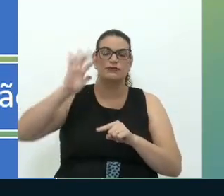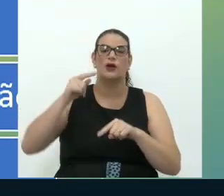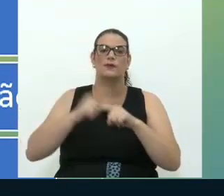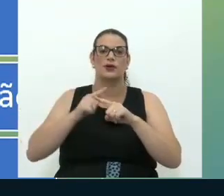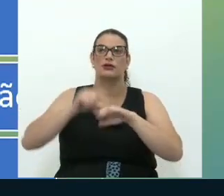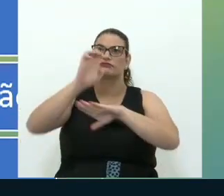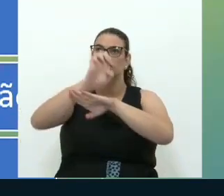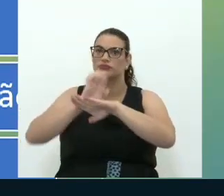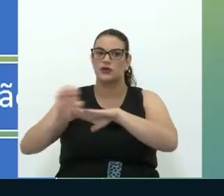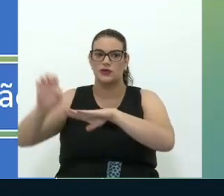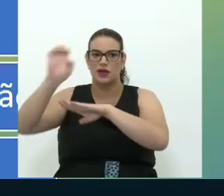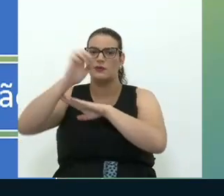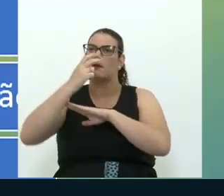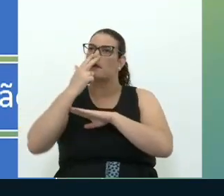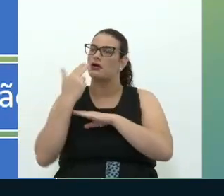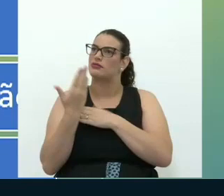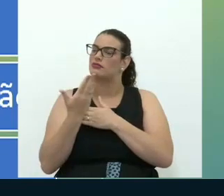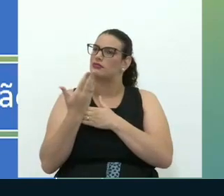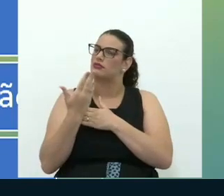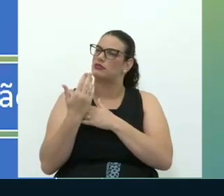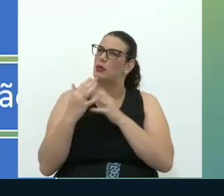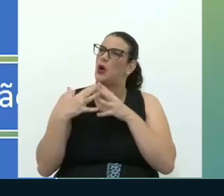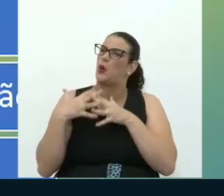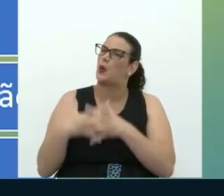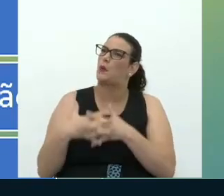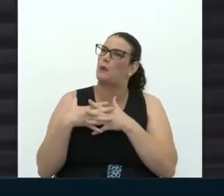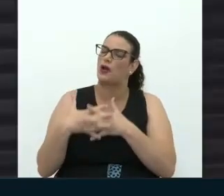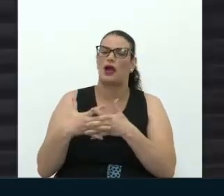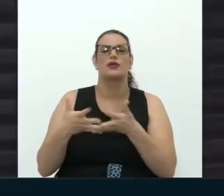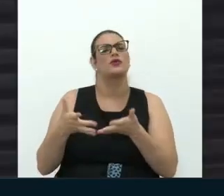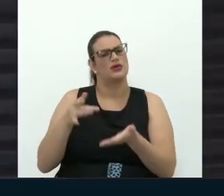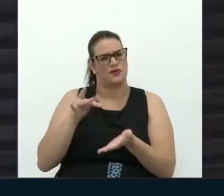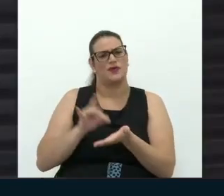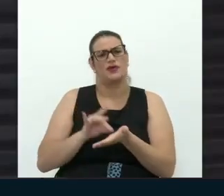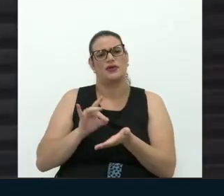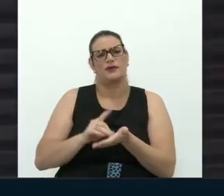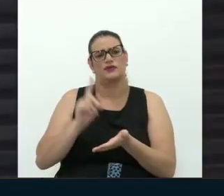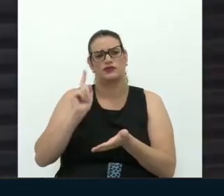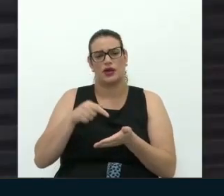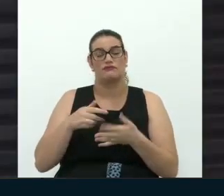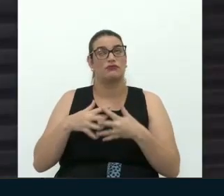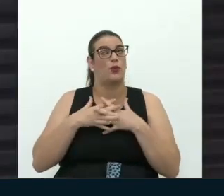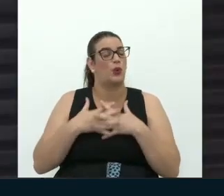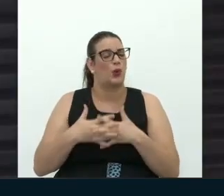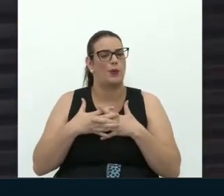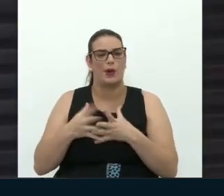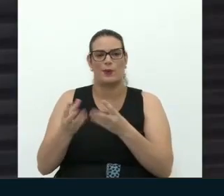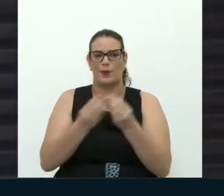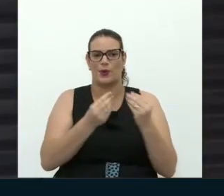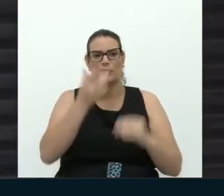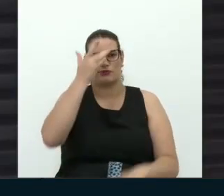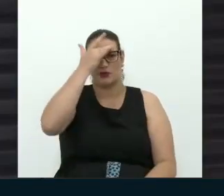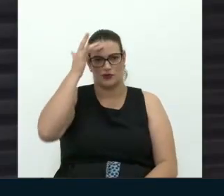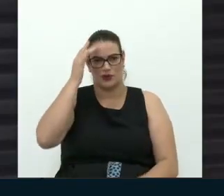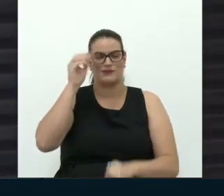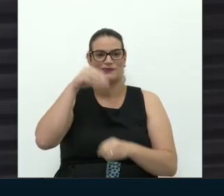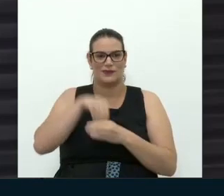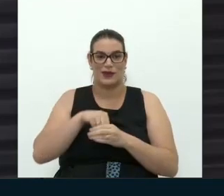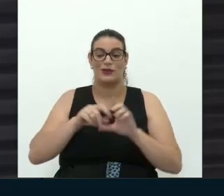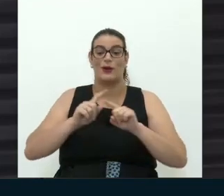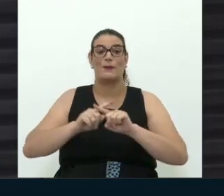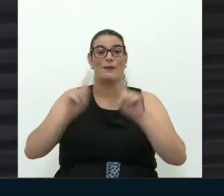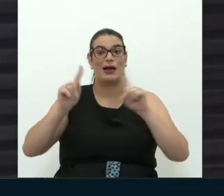estado com como uma enorme coisa complicada e de fato é muito complexo com muita gente dentro mas esse estado é feito